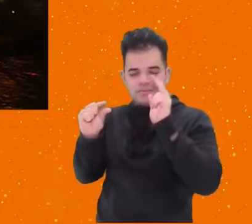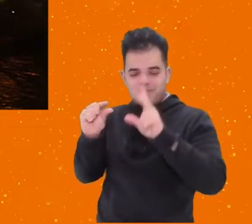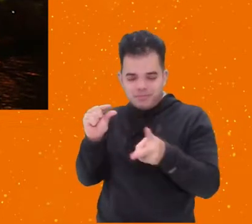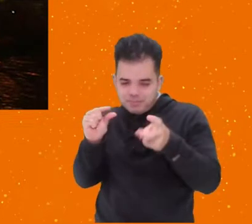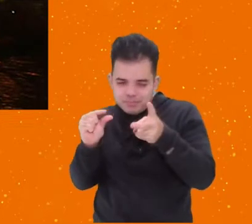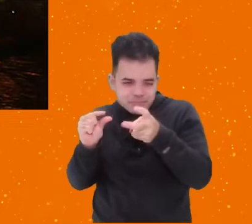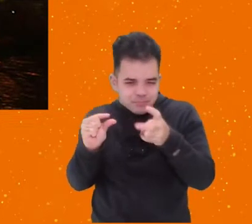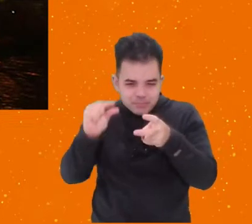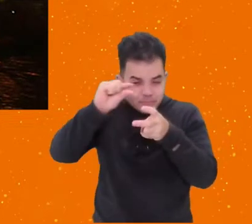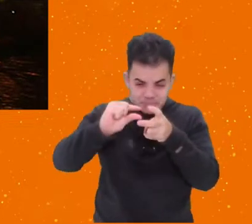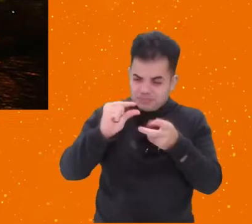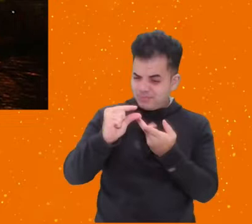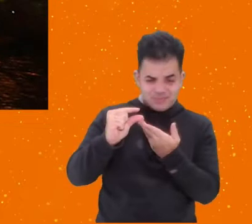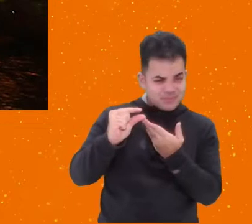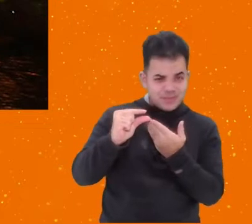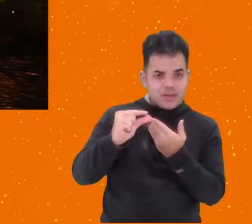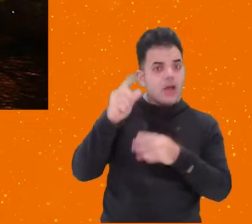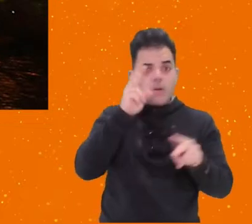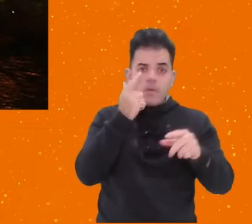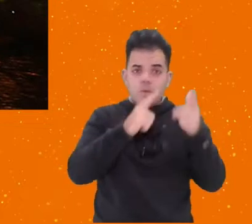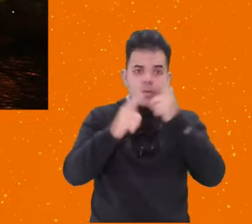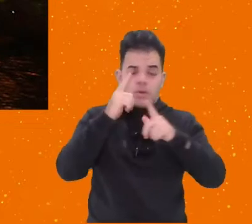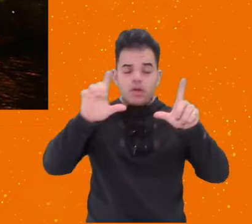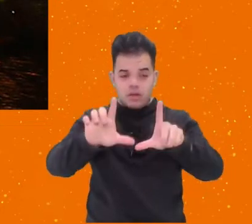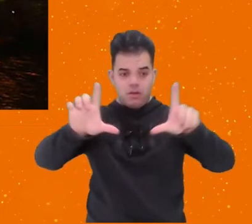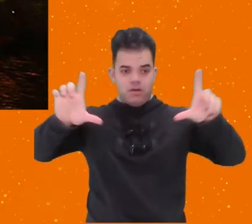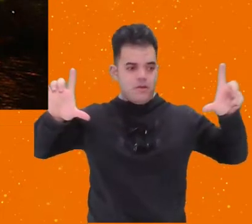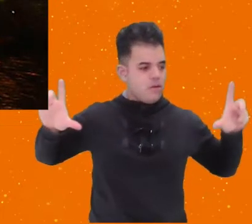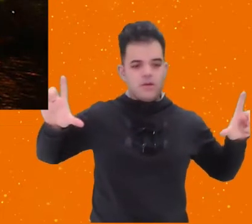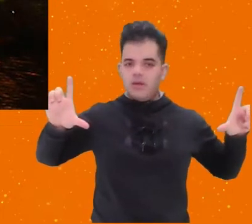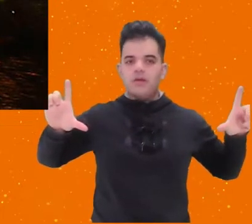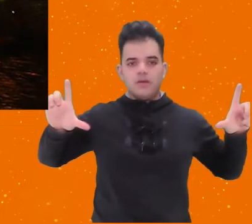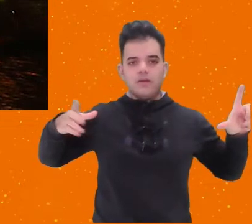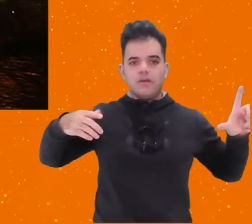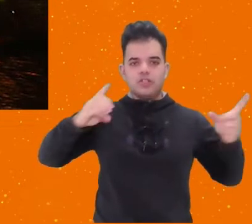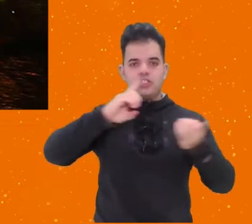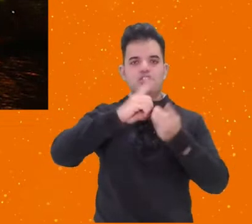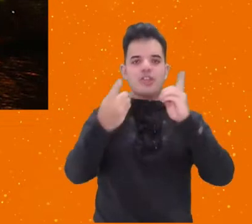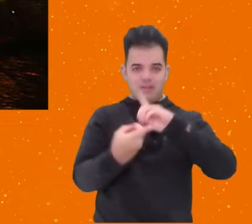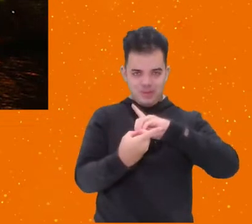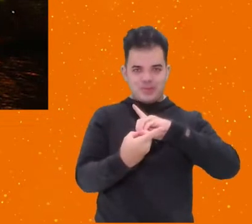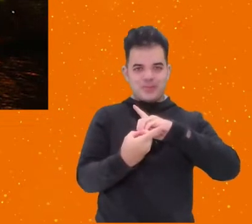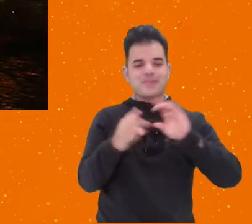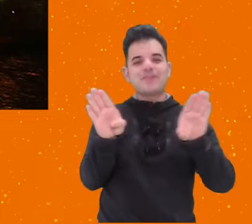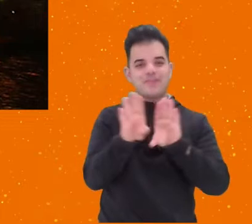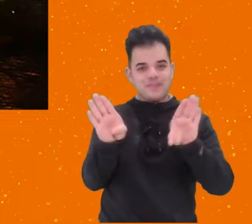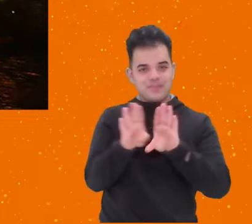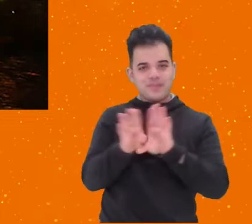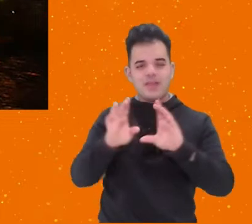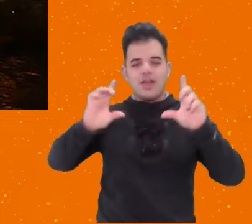mais alta latitude, um range dinâmico maior do que já tem, né? Também com menor